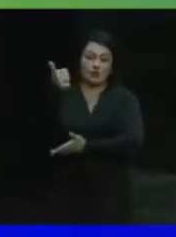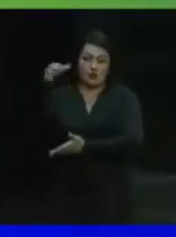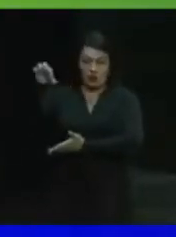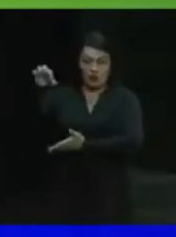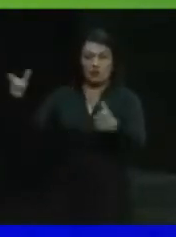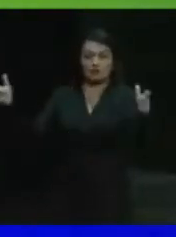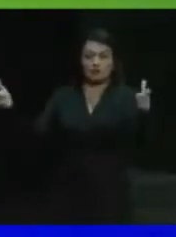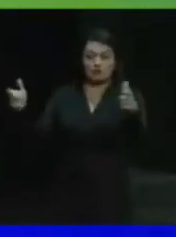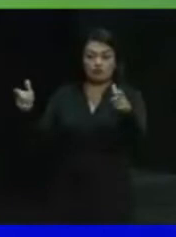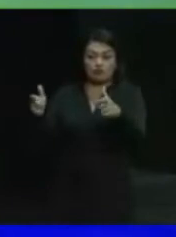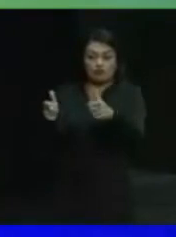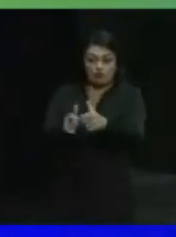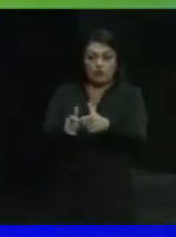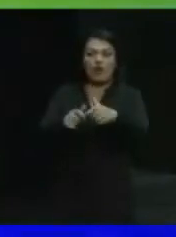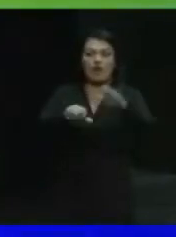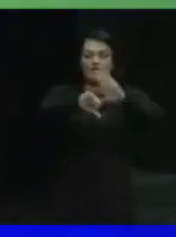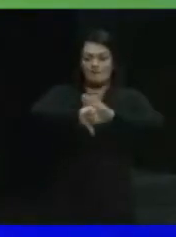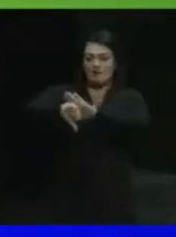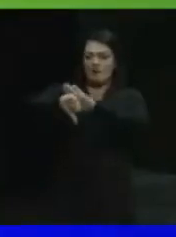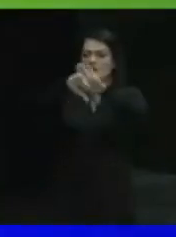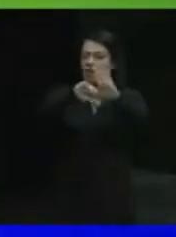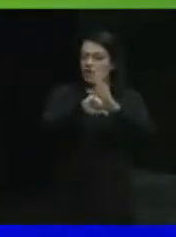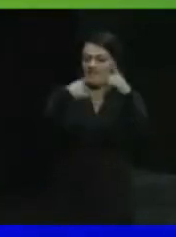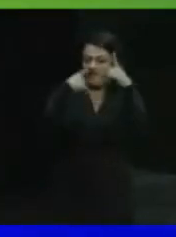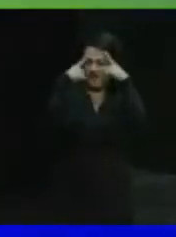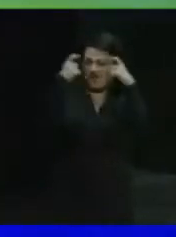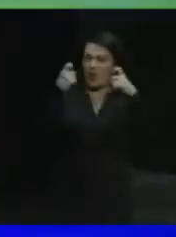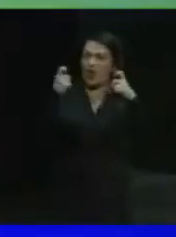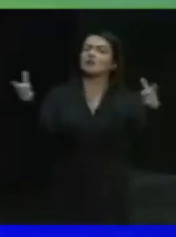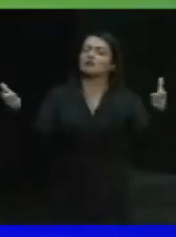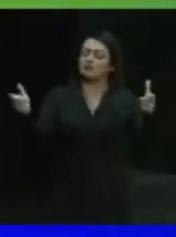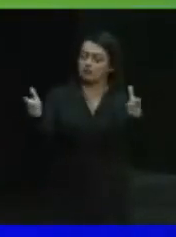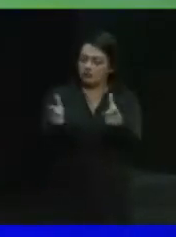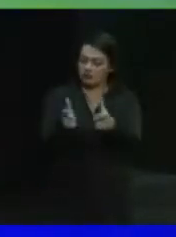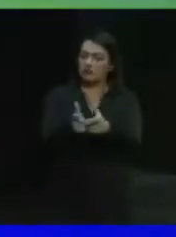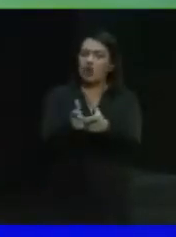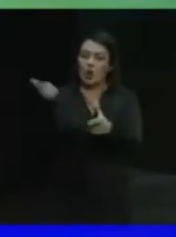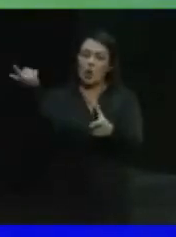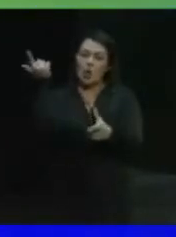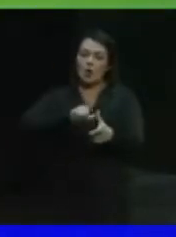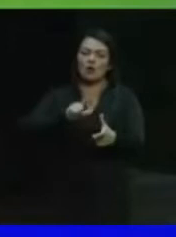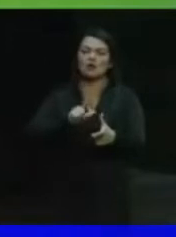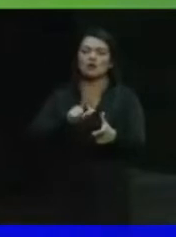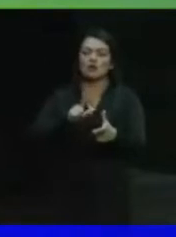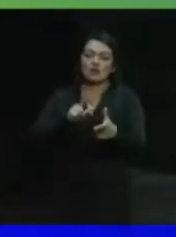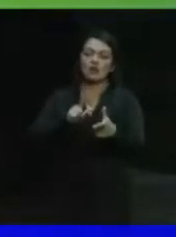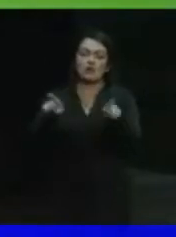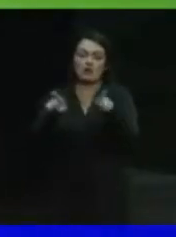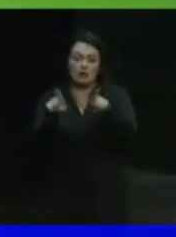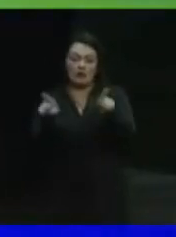diminuir a criminalidade violenta e combatemos, para valer, o crime